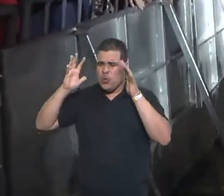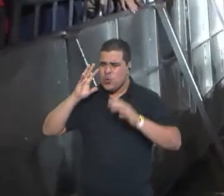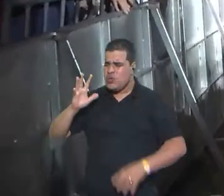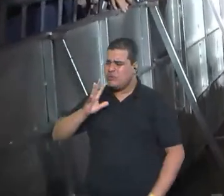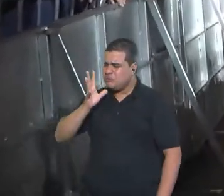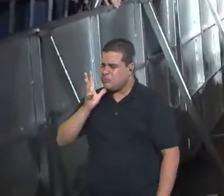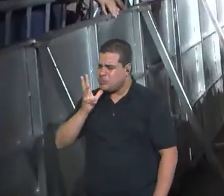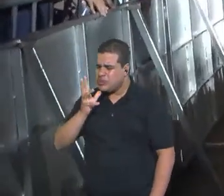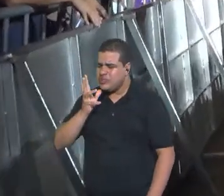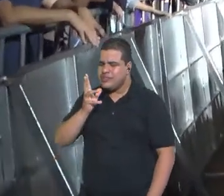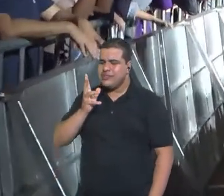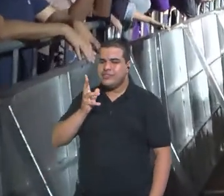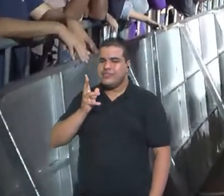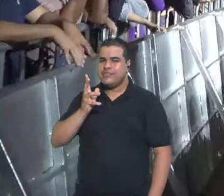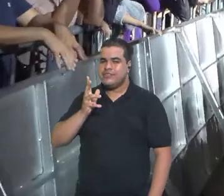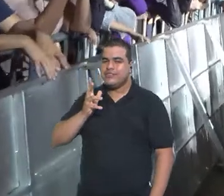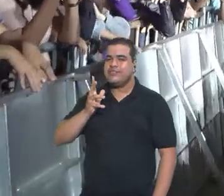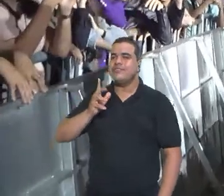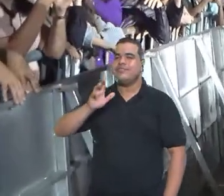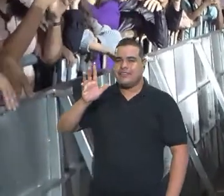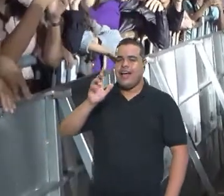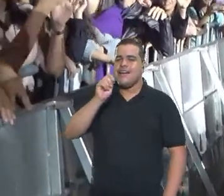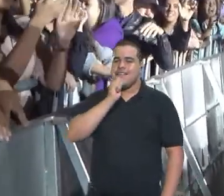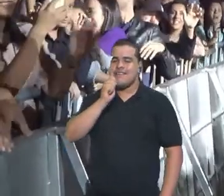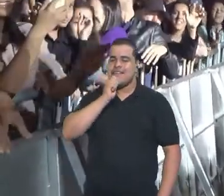para se sonhar